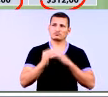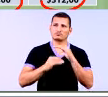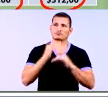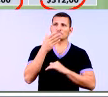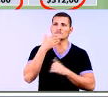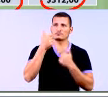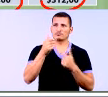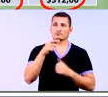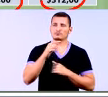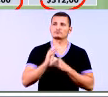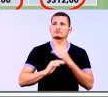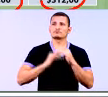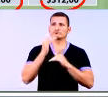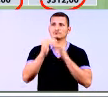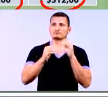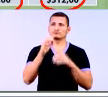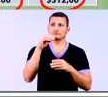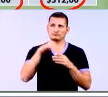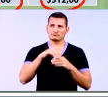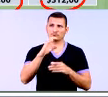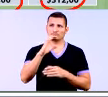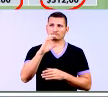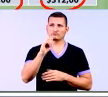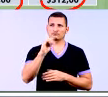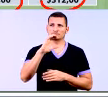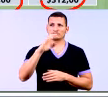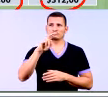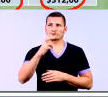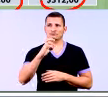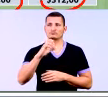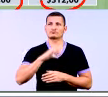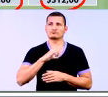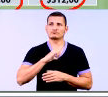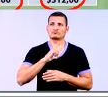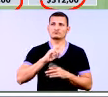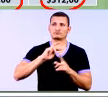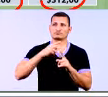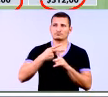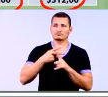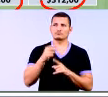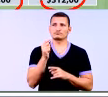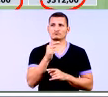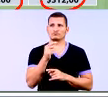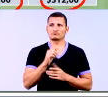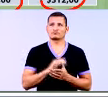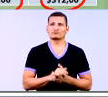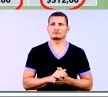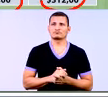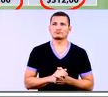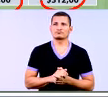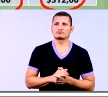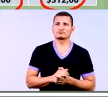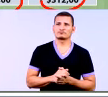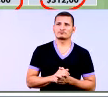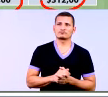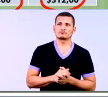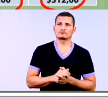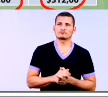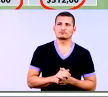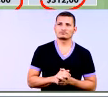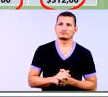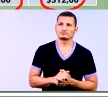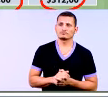memória cache interna dele foi evoluída e é o dobro do que tinha aqui. Daí para frente, então basicamente são os